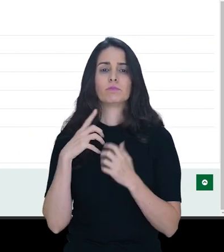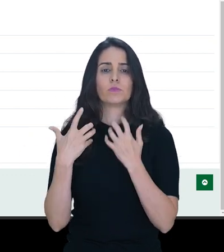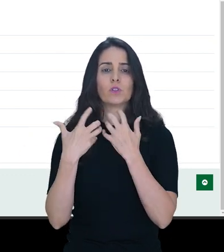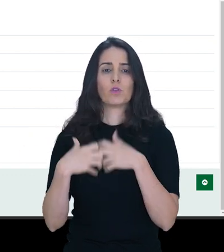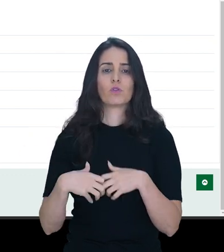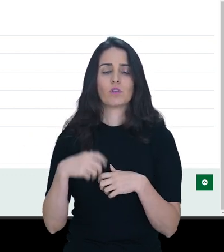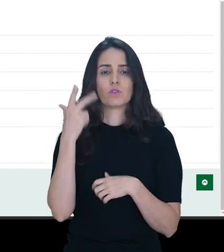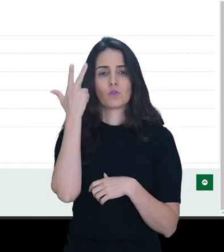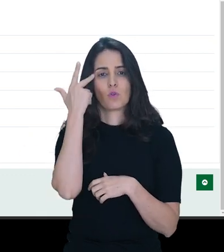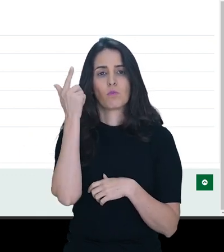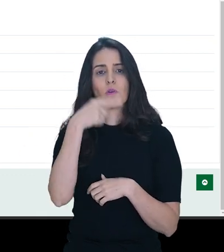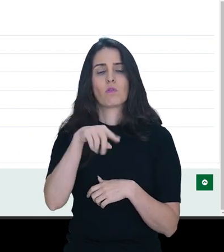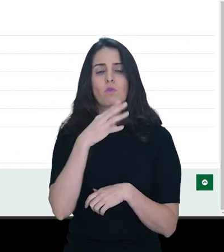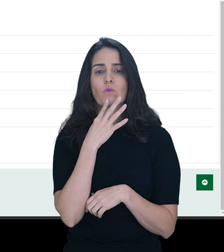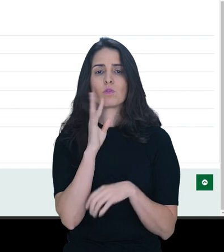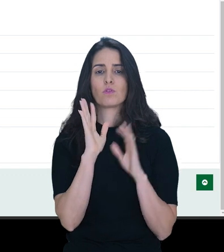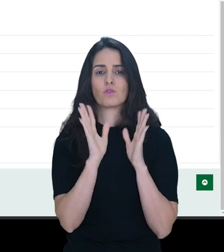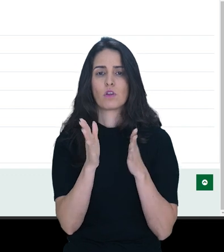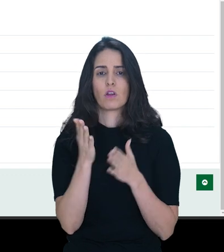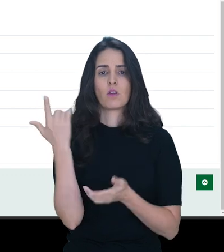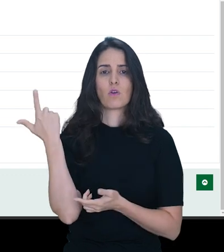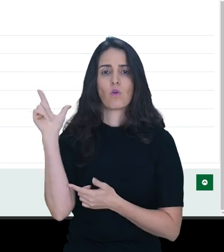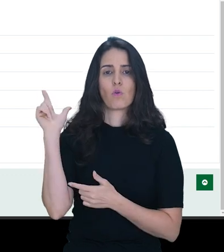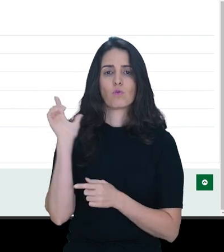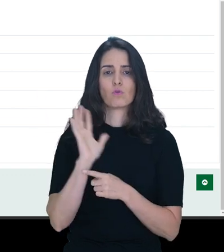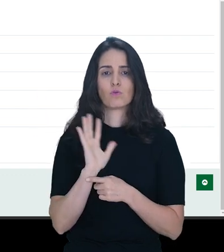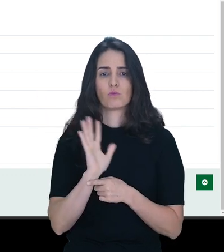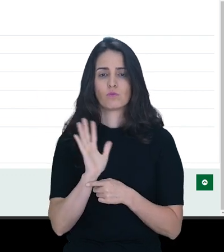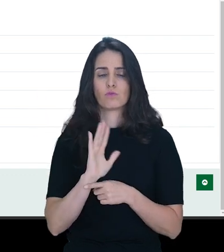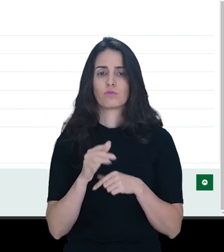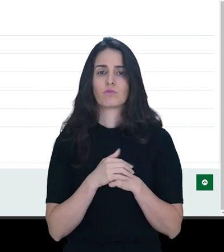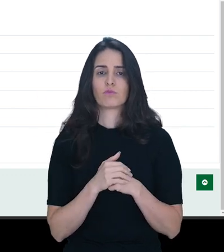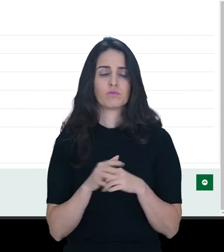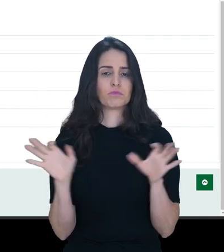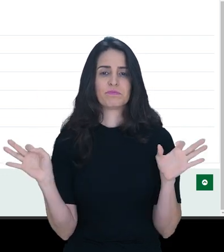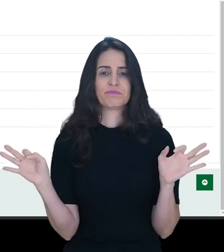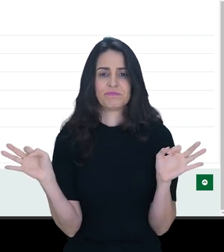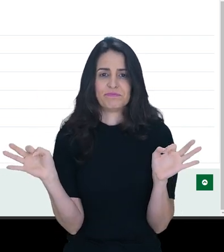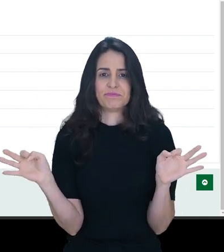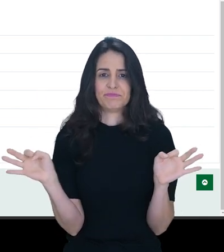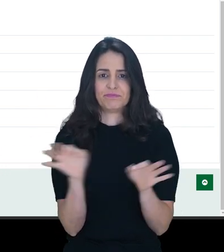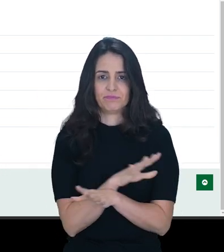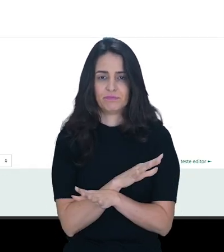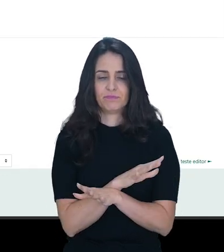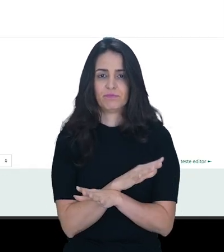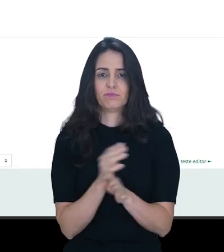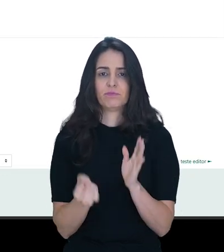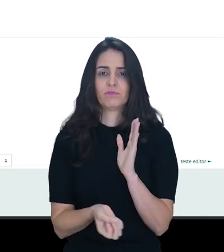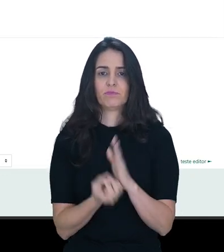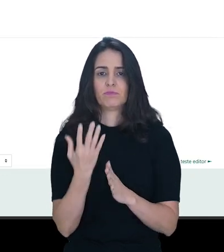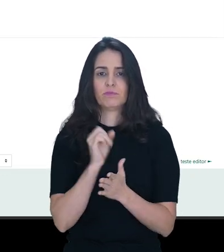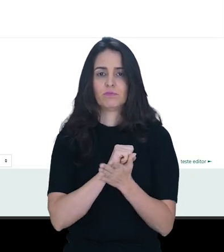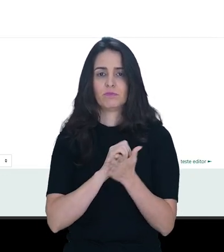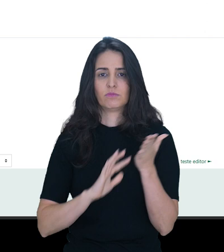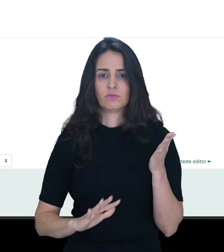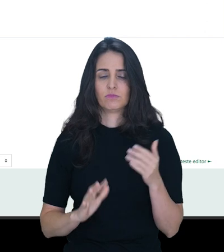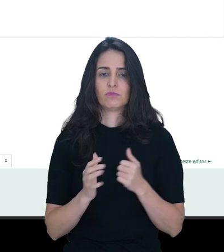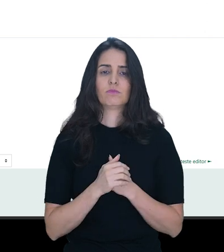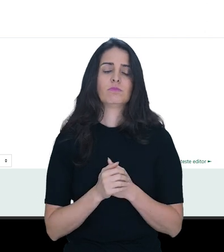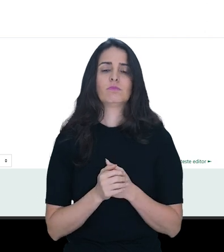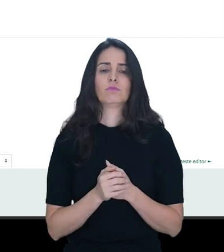configurações comuns que você já conhece de outros tutoriais e está pronto criado a nossa atividade